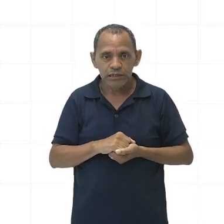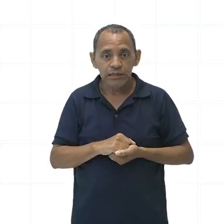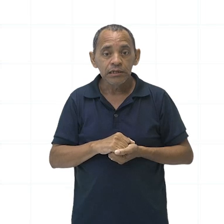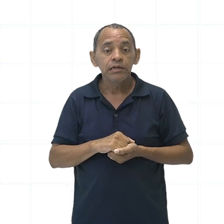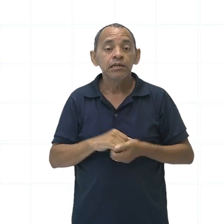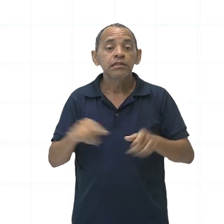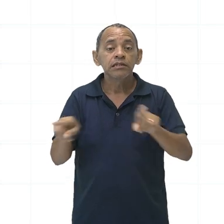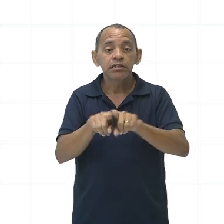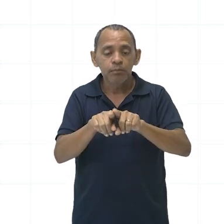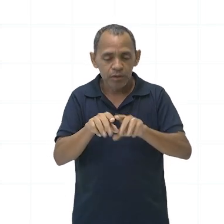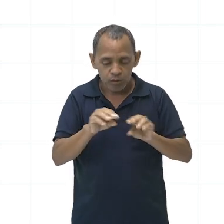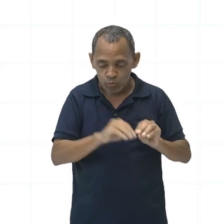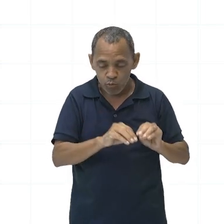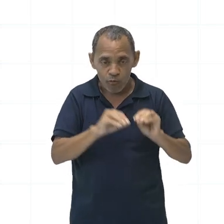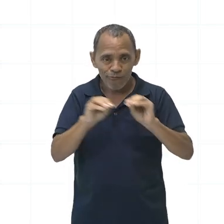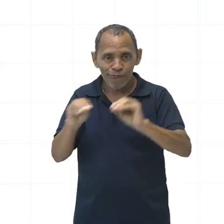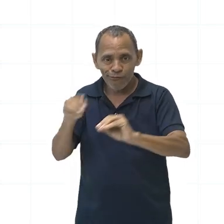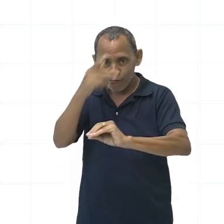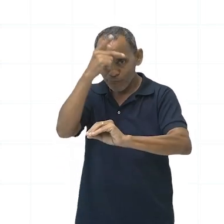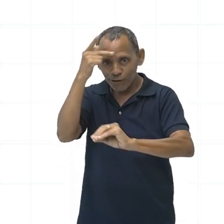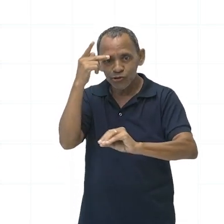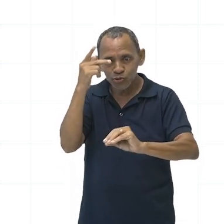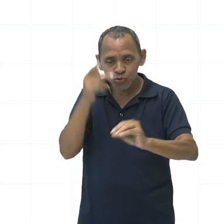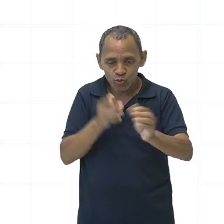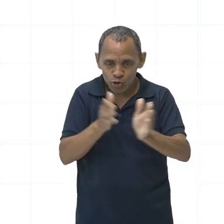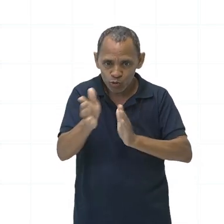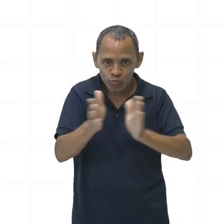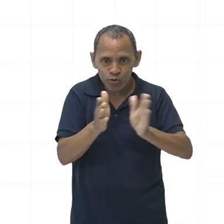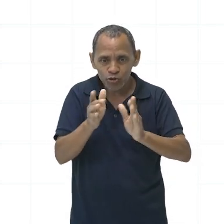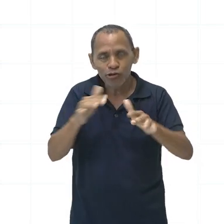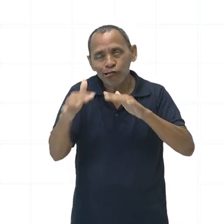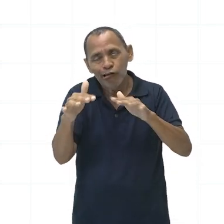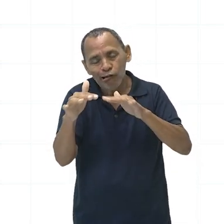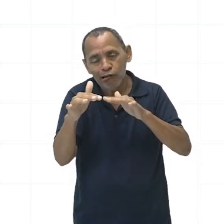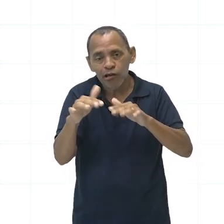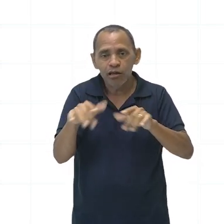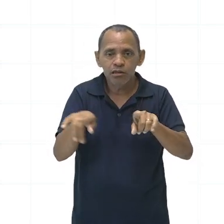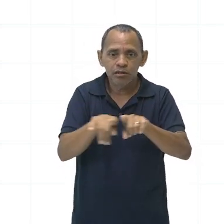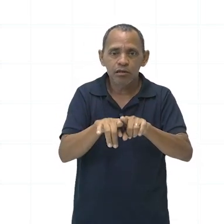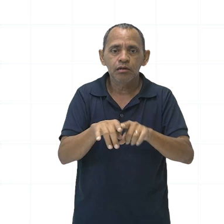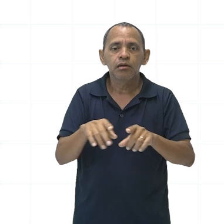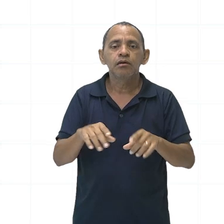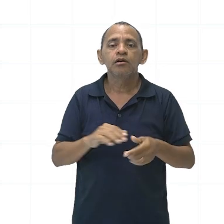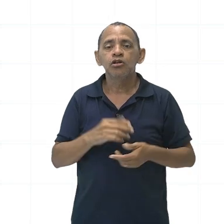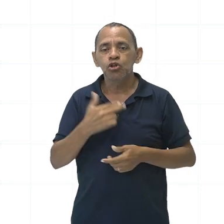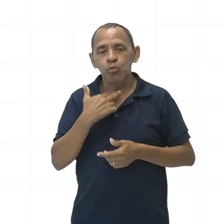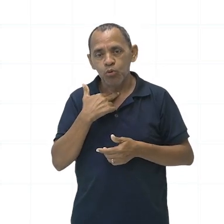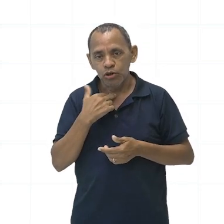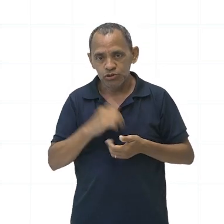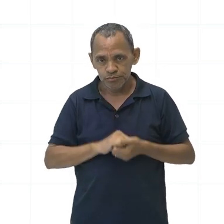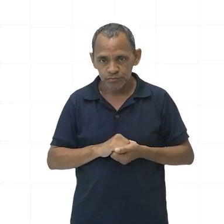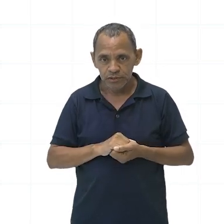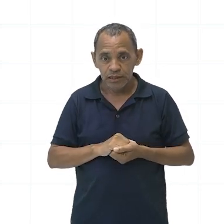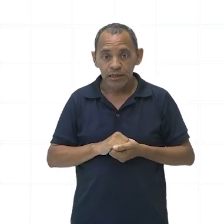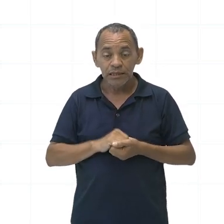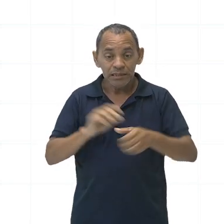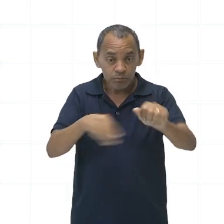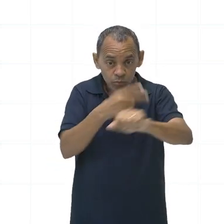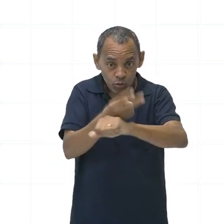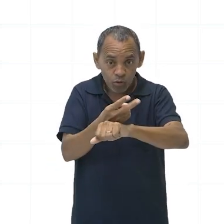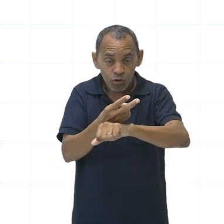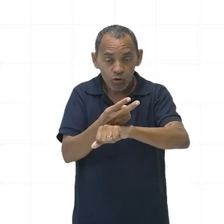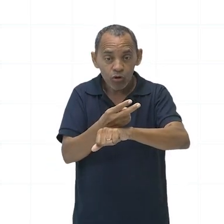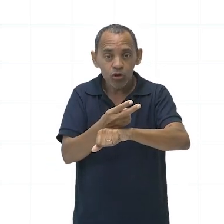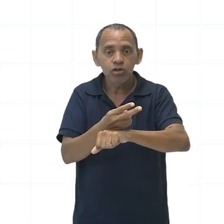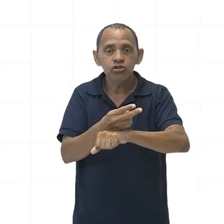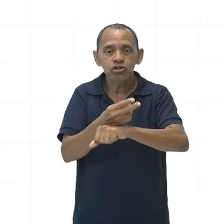lugar enquanto ela convulsiona, ok? Agora, a crise passou, o que eu não posso fazer depois da